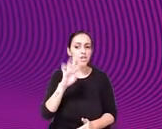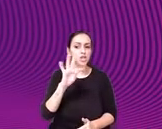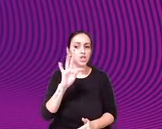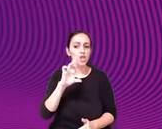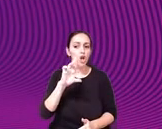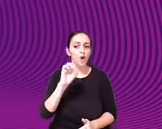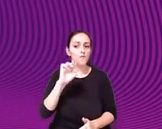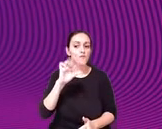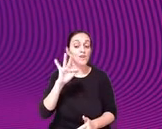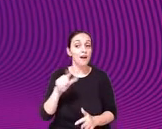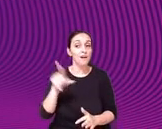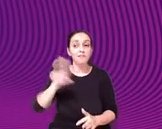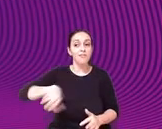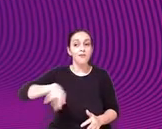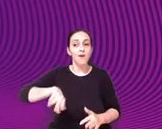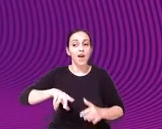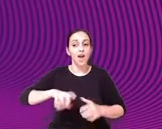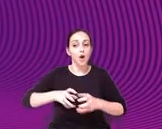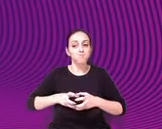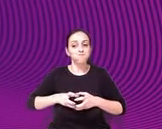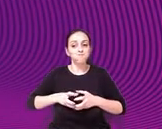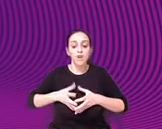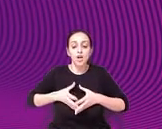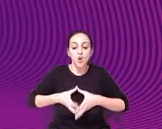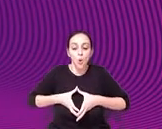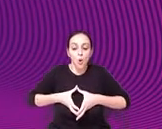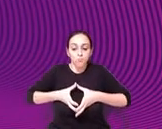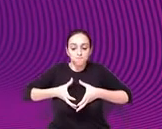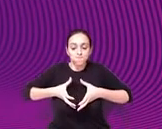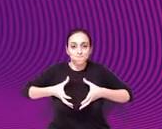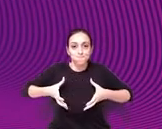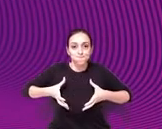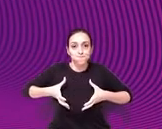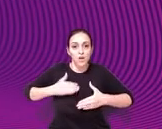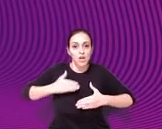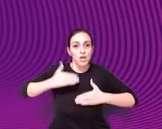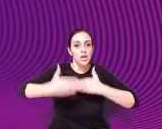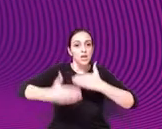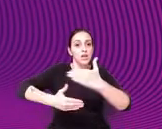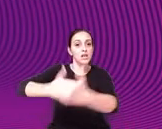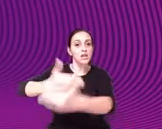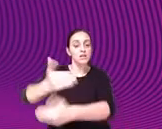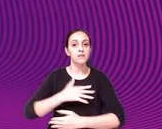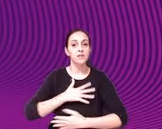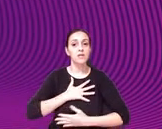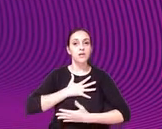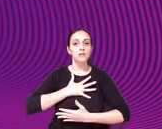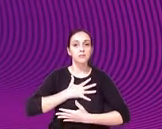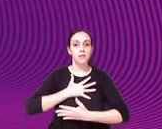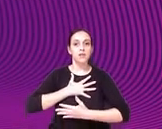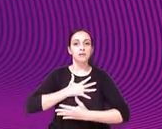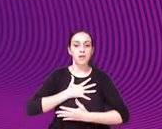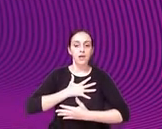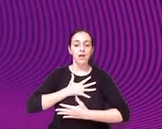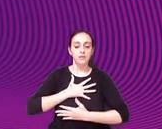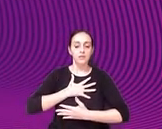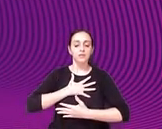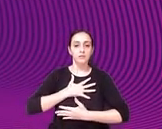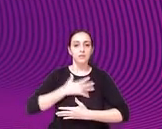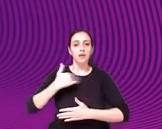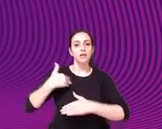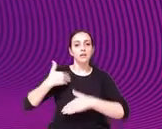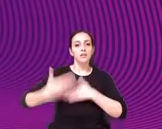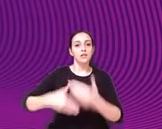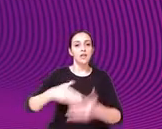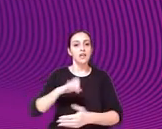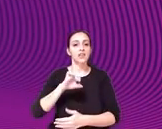crescido, e a partir dali começou a evoluir com uma dispneia progressiva, que chegou a médios esforços, edema de membro